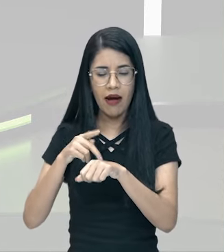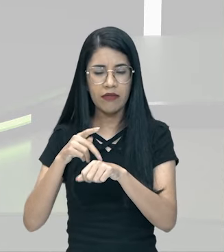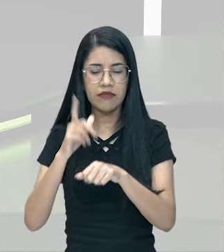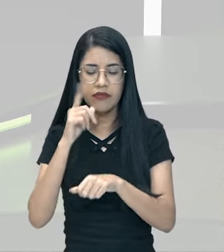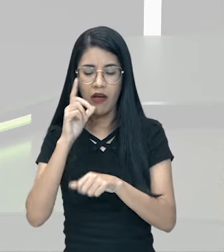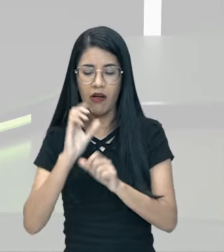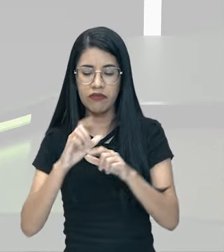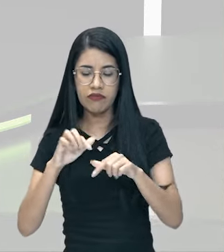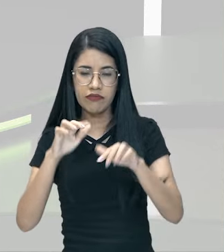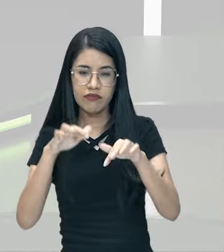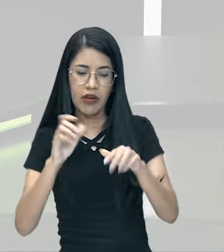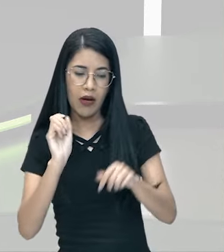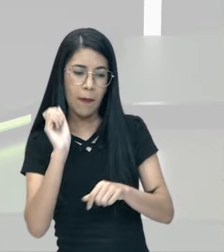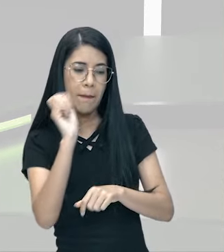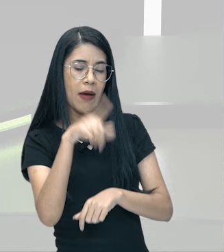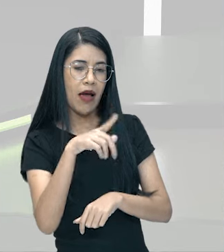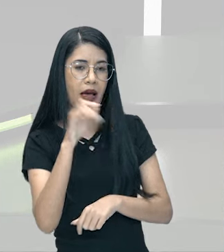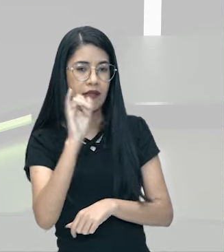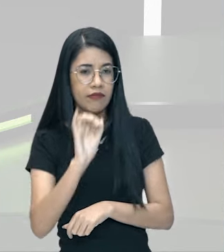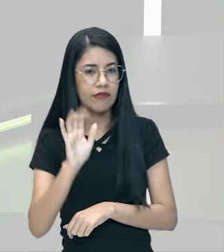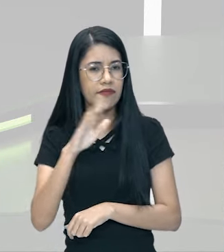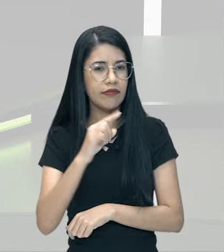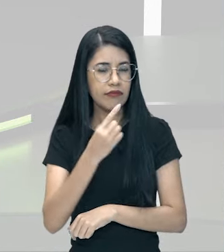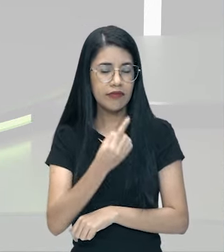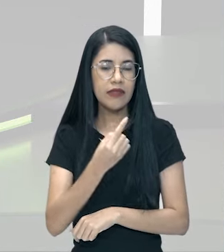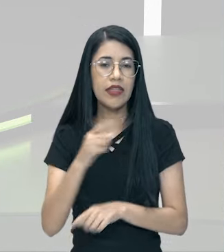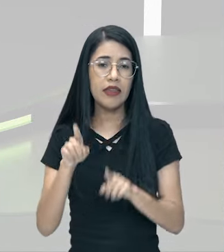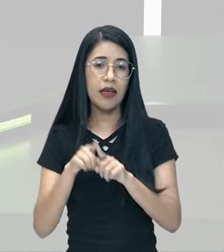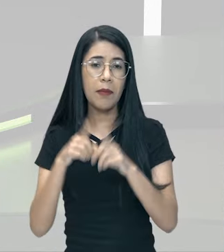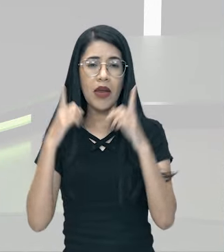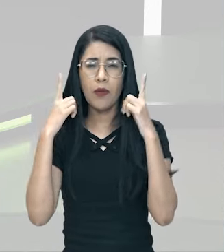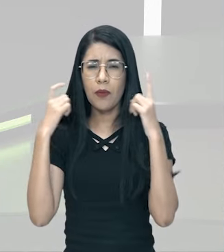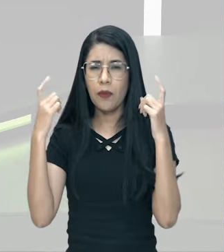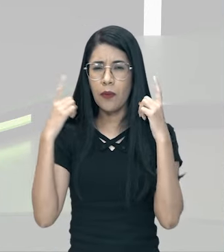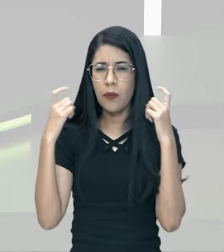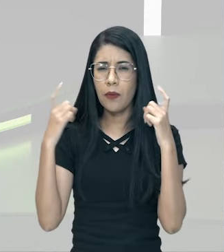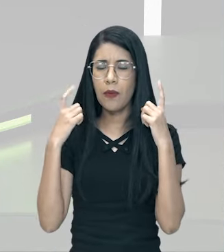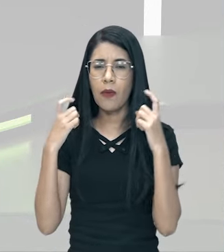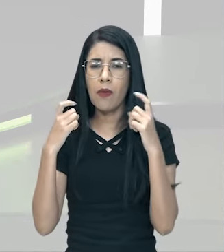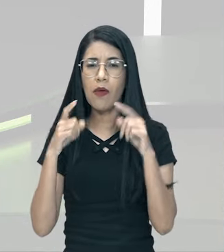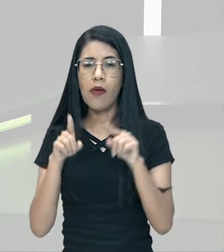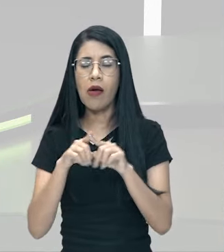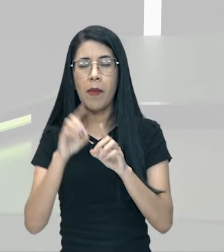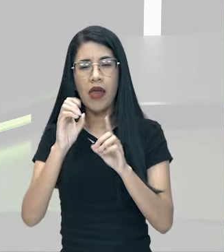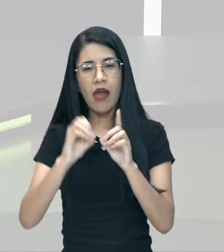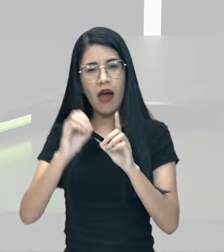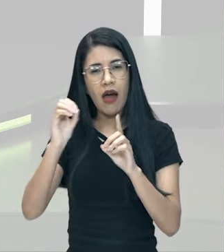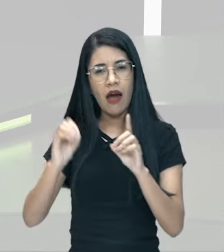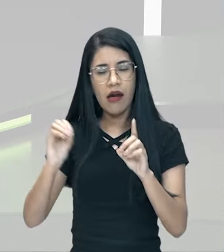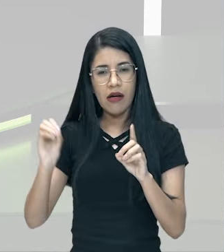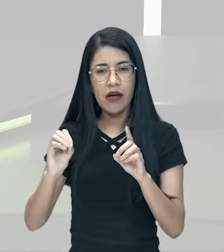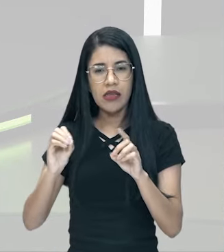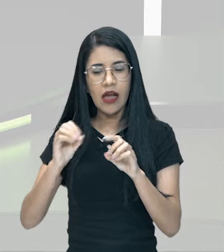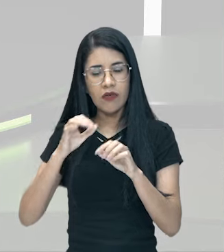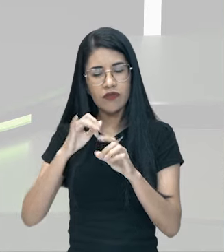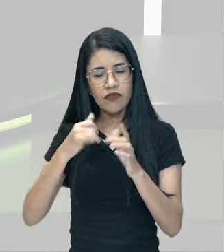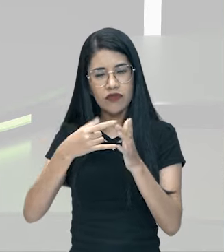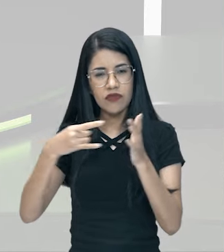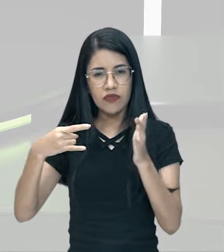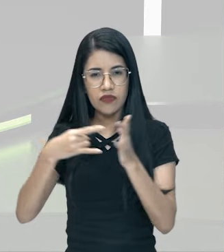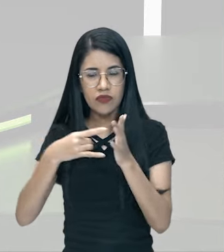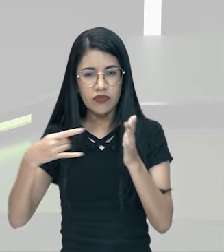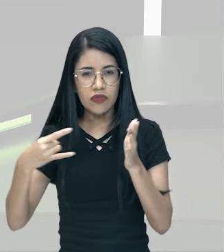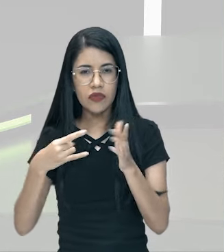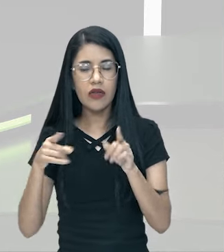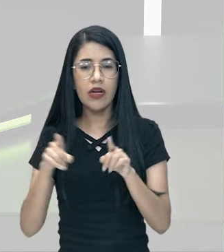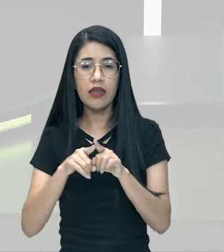primeira imagem. Tenho também o som, né, o alto-falante, as ondas que envolvem aí o eletromagnetismo.